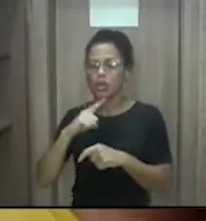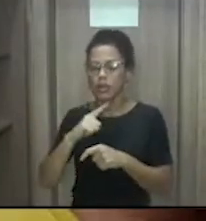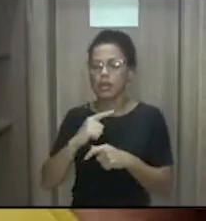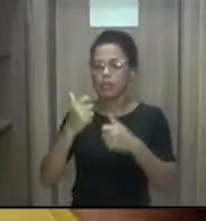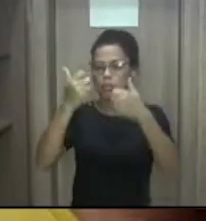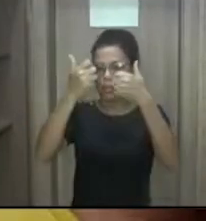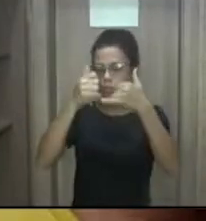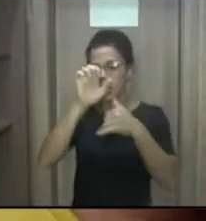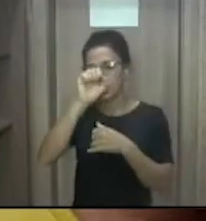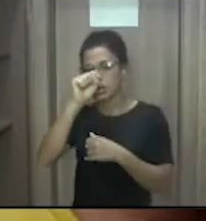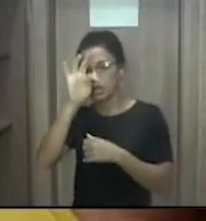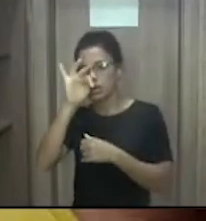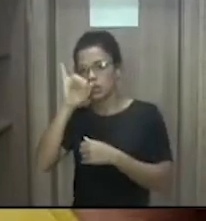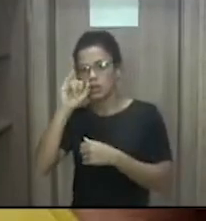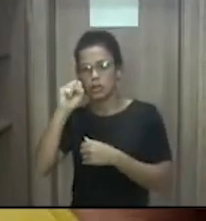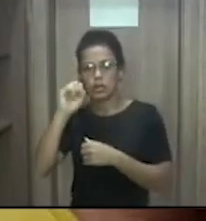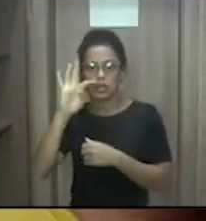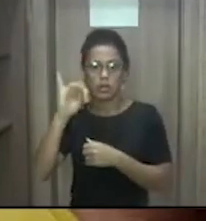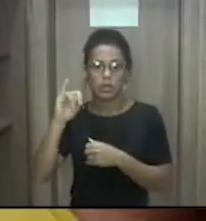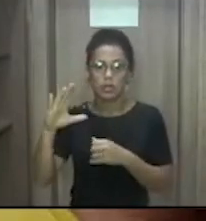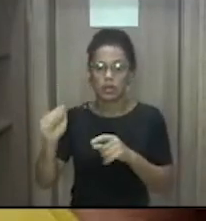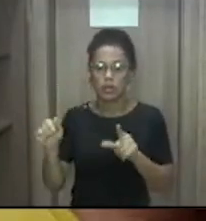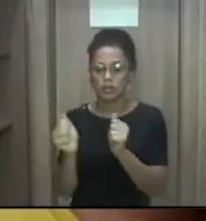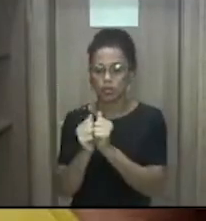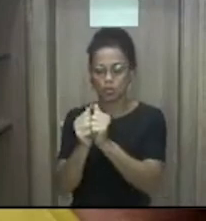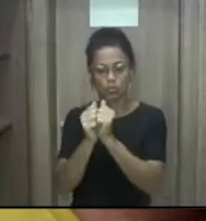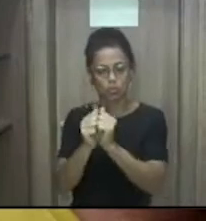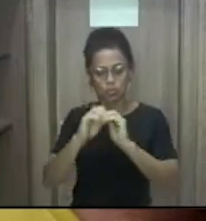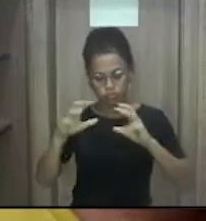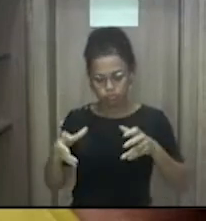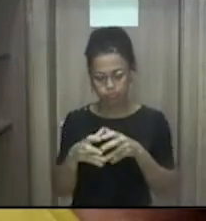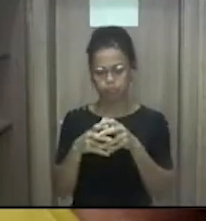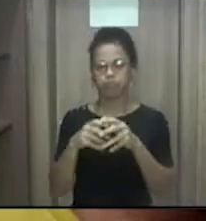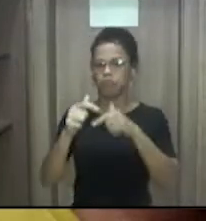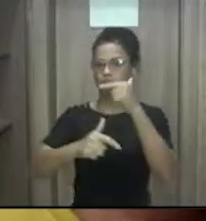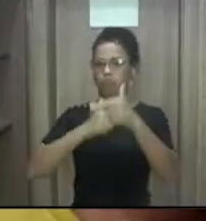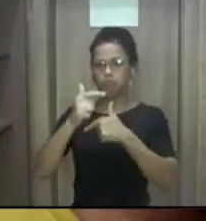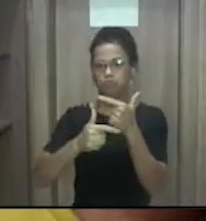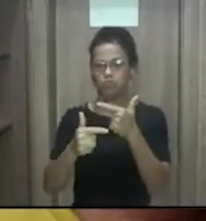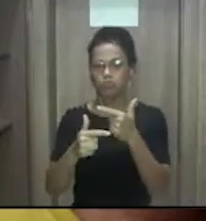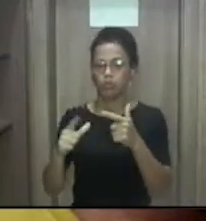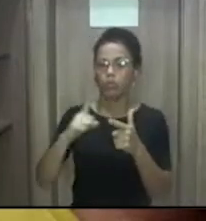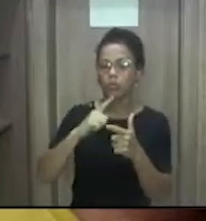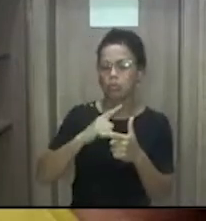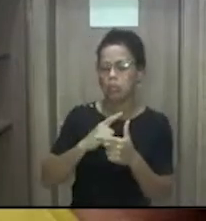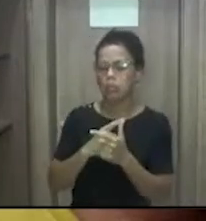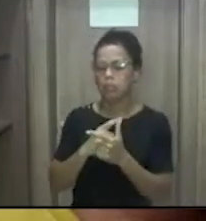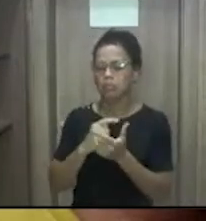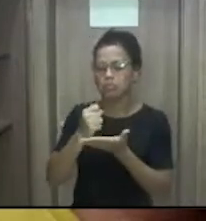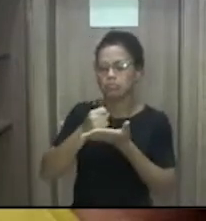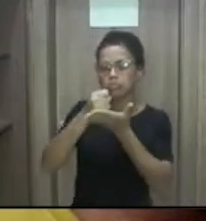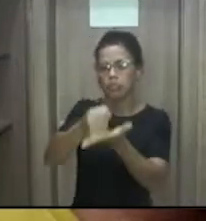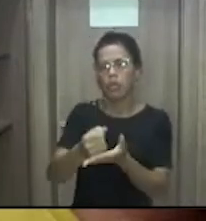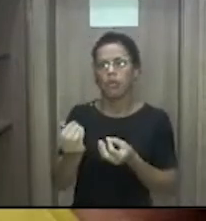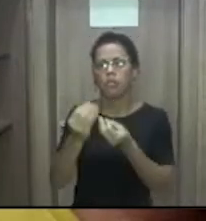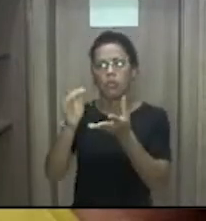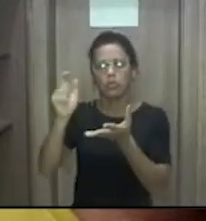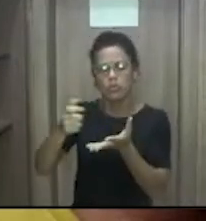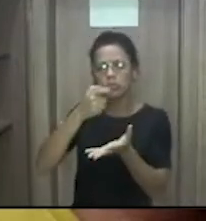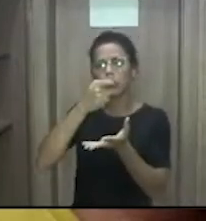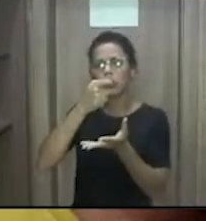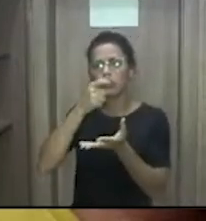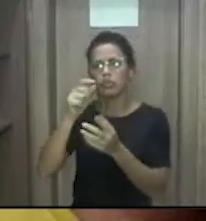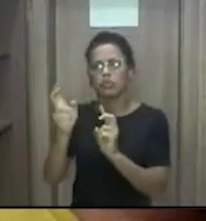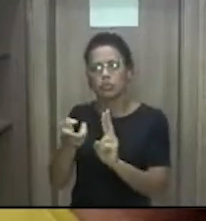nos ajudando e trabalhando em conjunto. Então, a Meta 2 buscou se debruçar sobre a oferta de próteses dentárias convencionais no